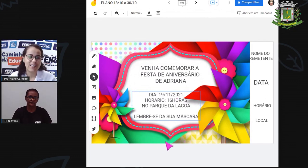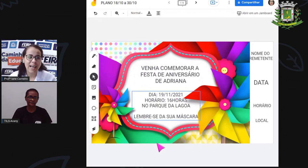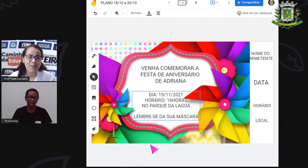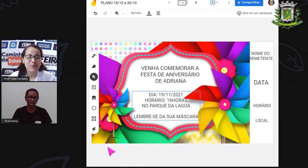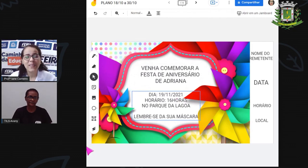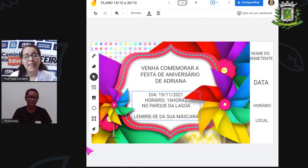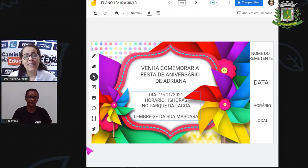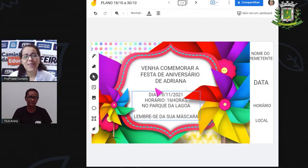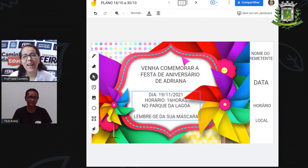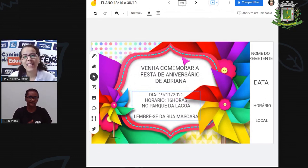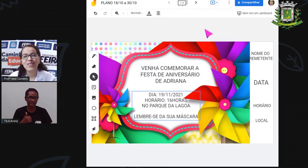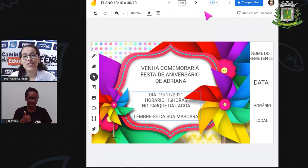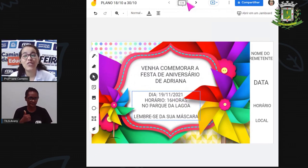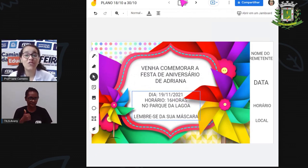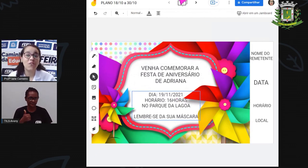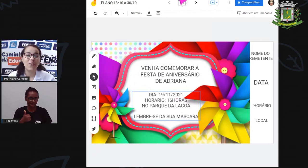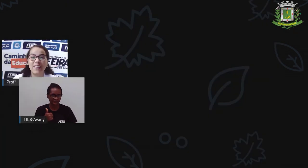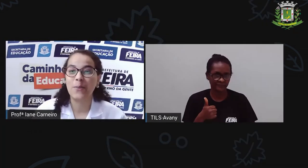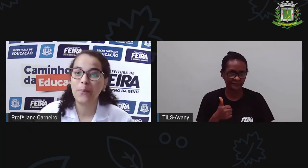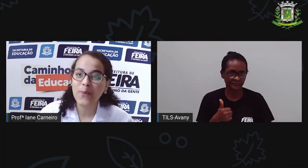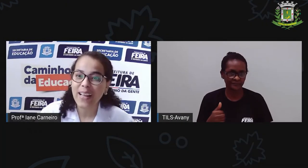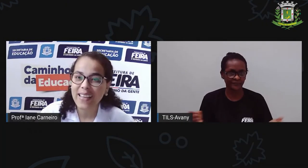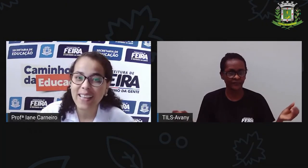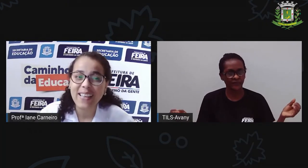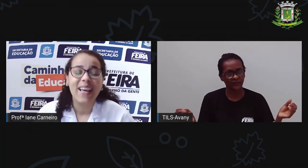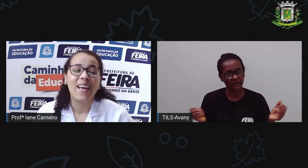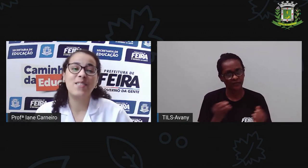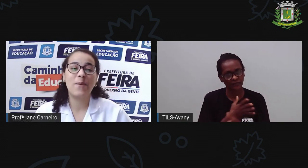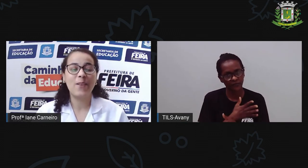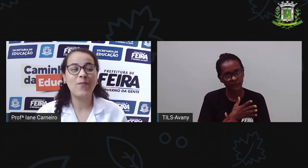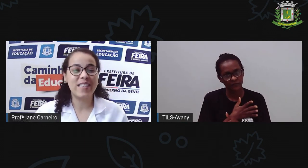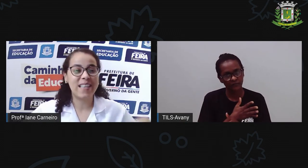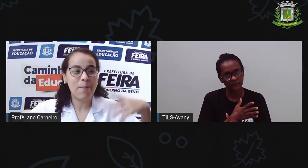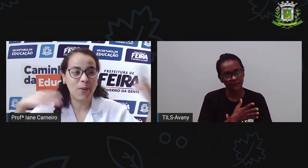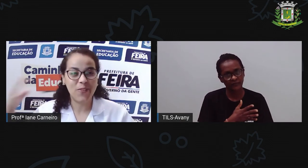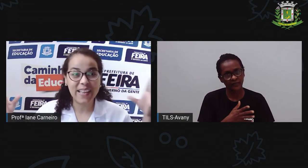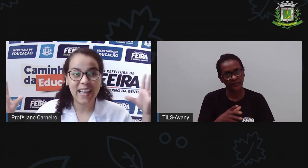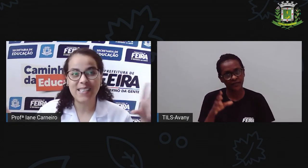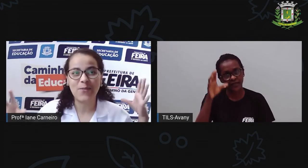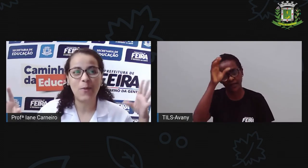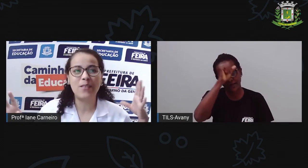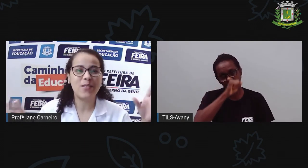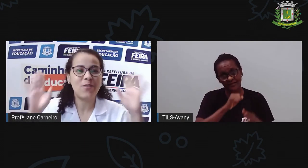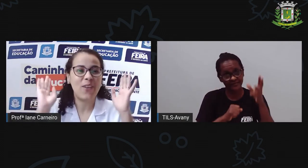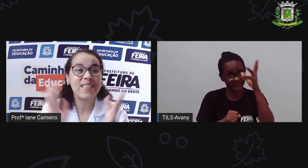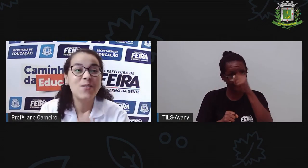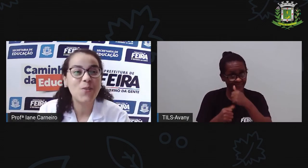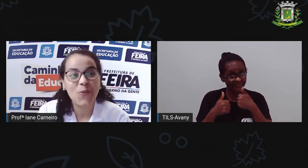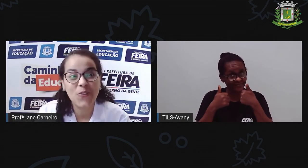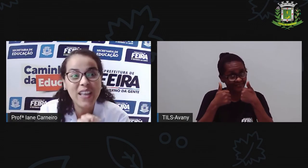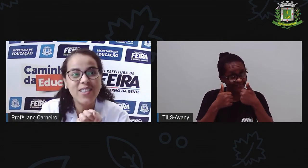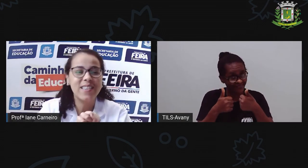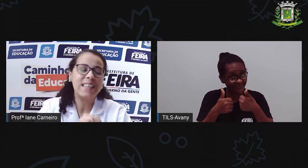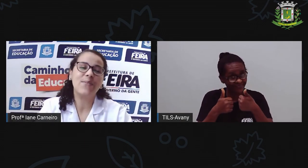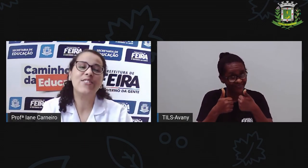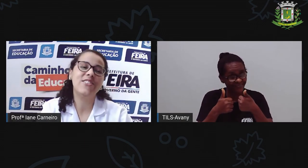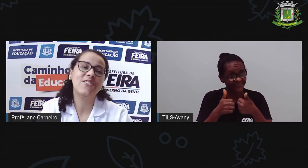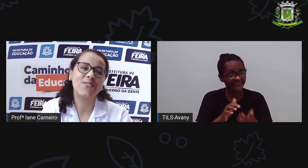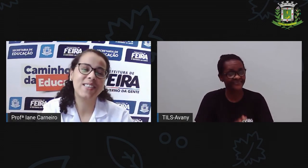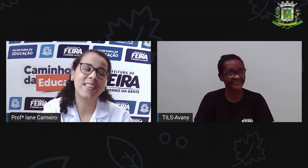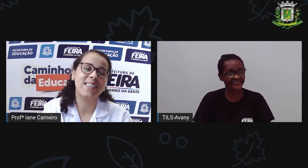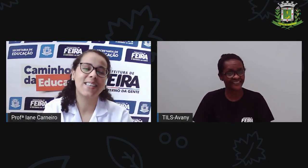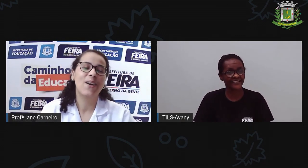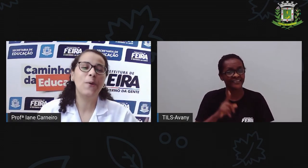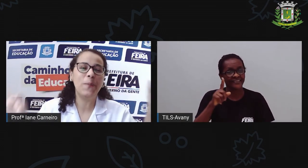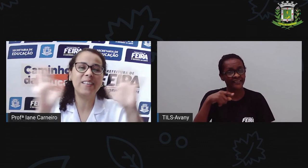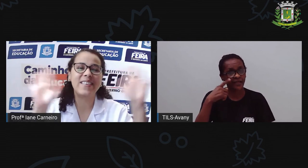colocar em baixo tá certo então é isso gente a gente vai ficando por aqui espero que vocês aproveitem as informações e faça os convites das